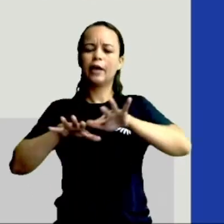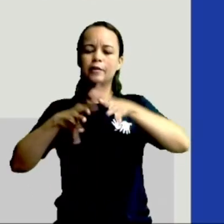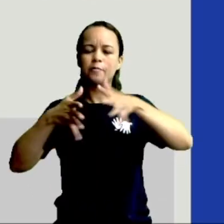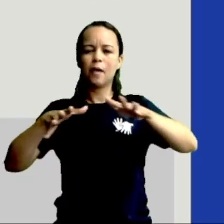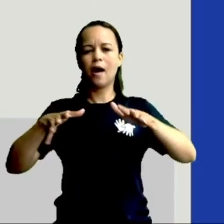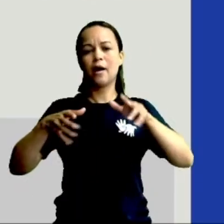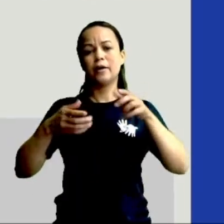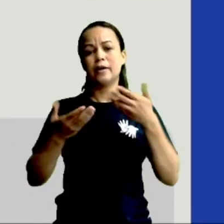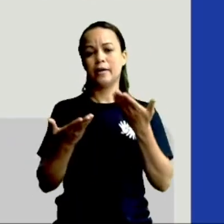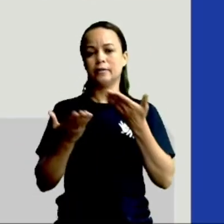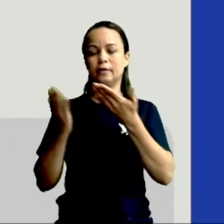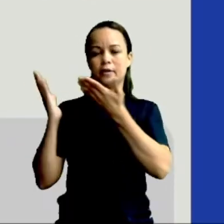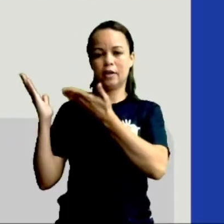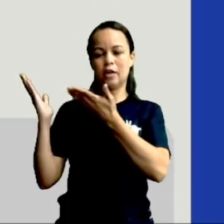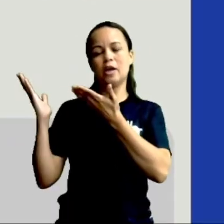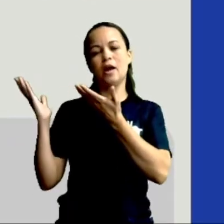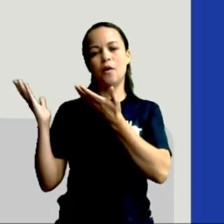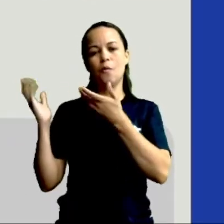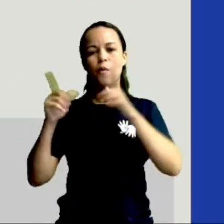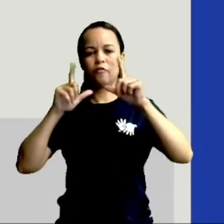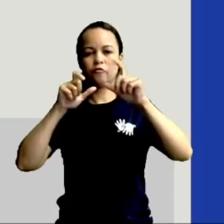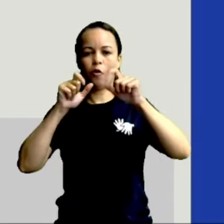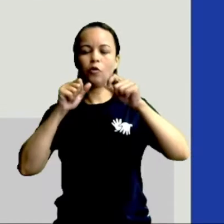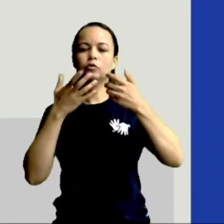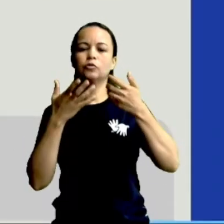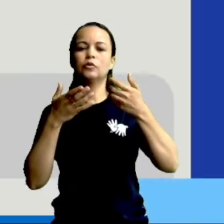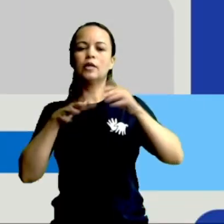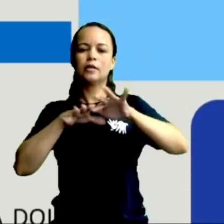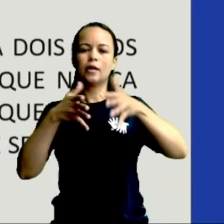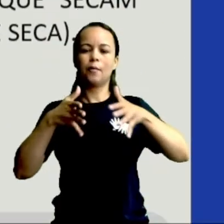de Galinhas, aqui em Pernambuco.